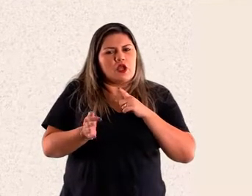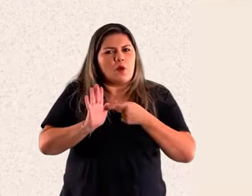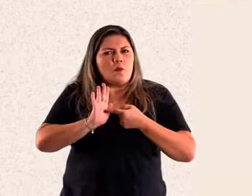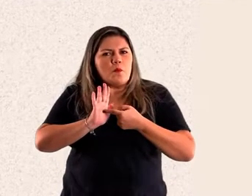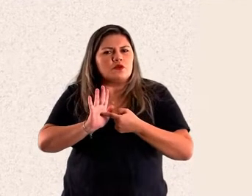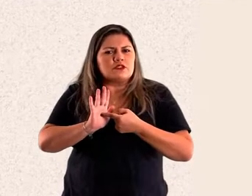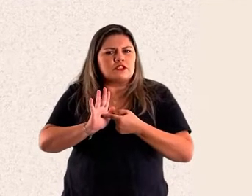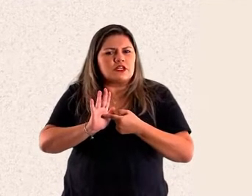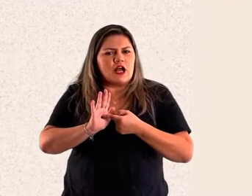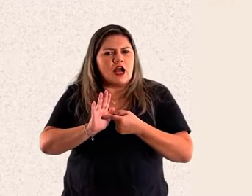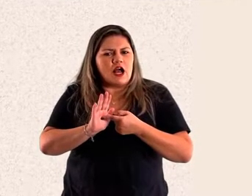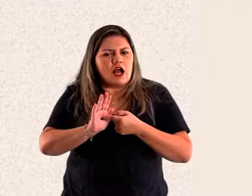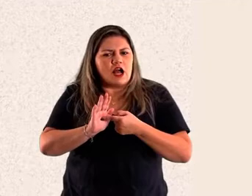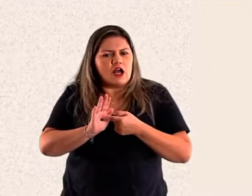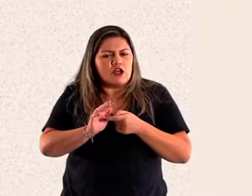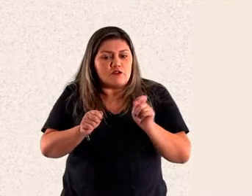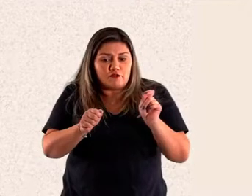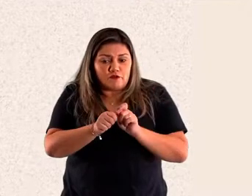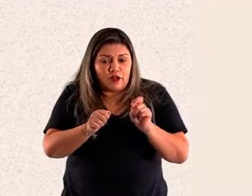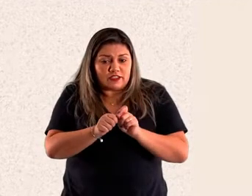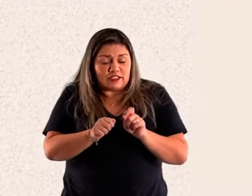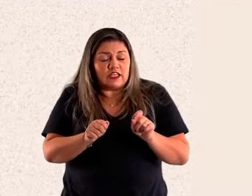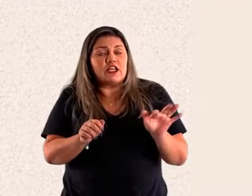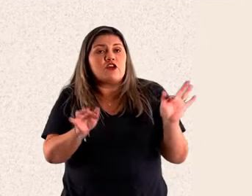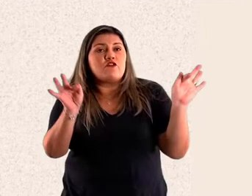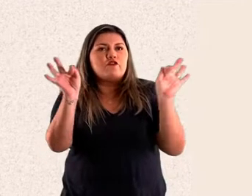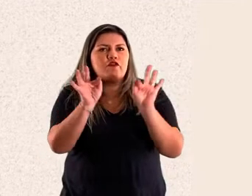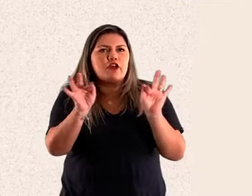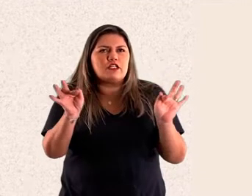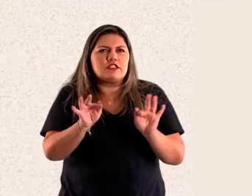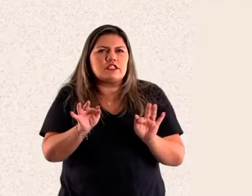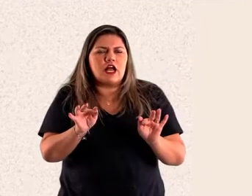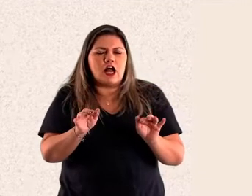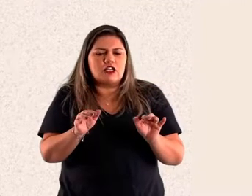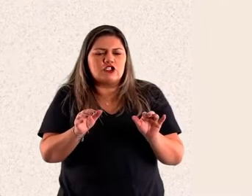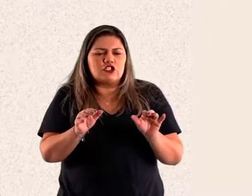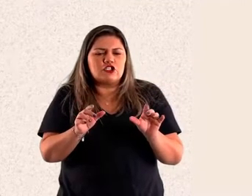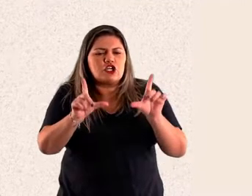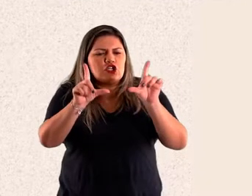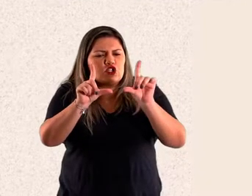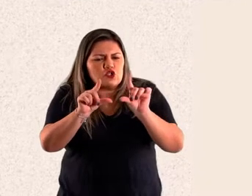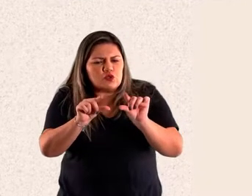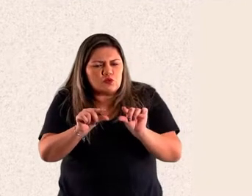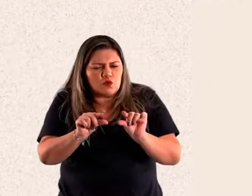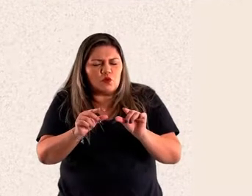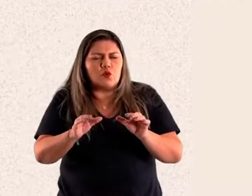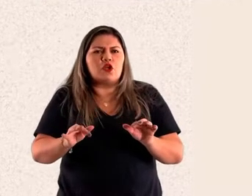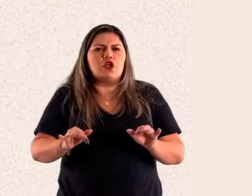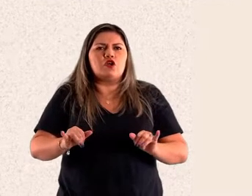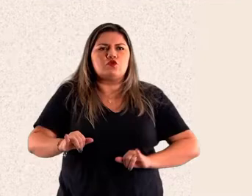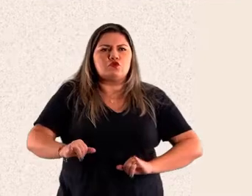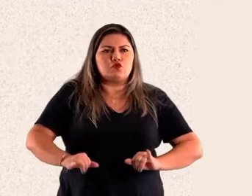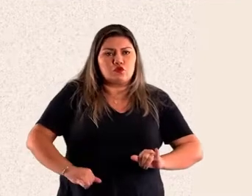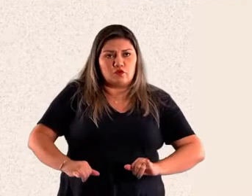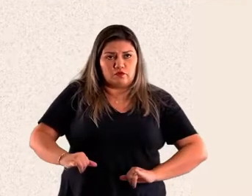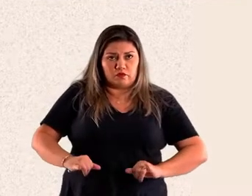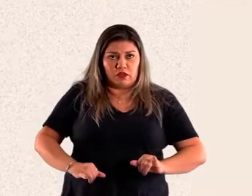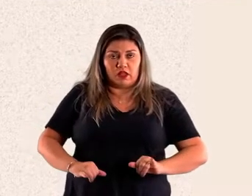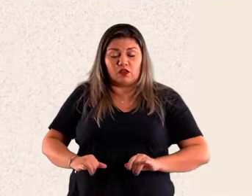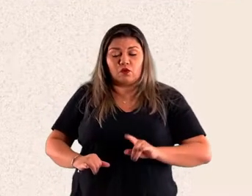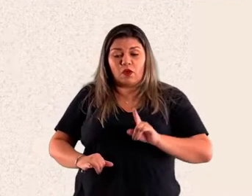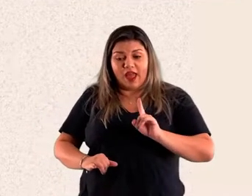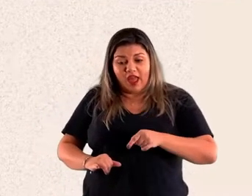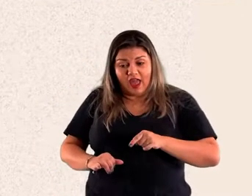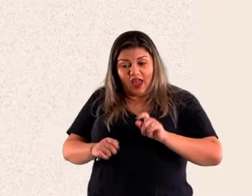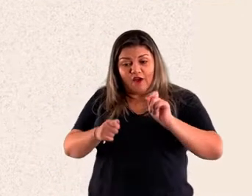de gerar felicidade de diminuir o sofrimento do outro então essa ação